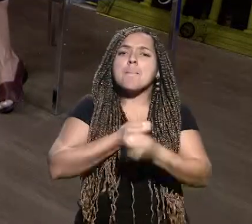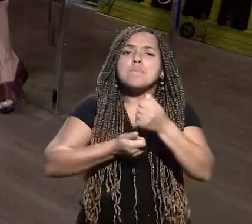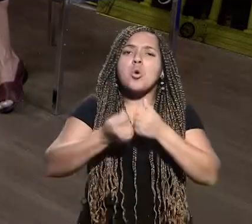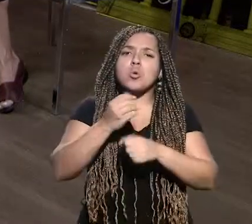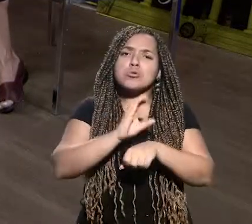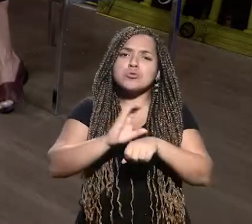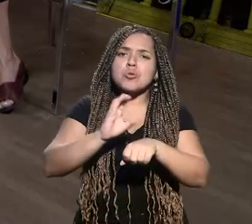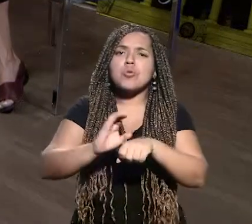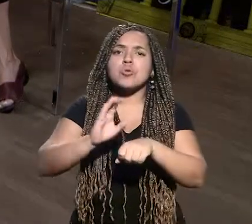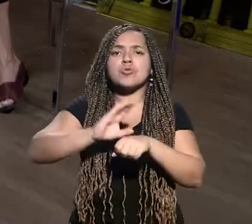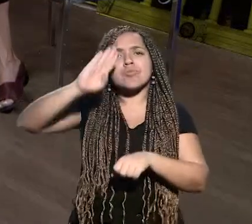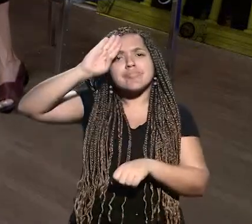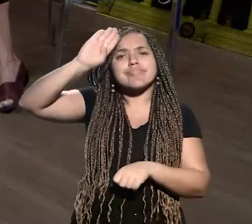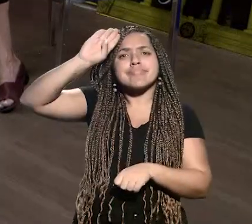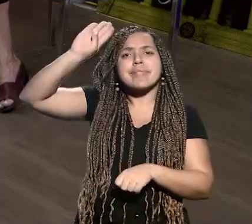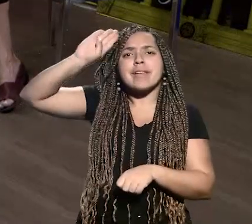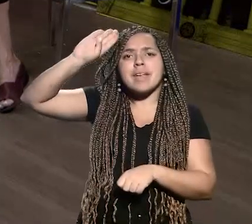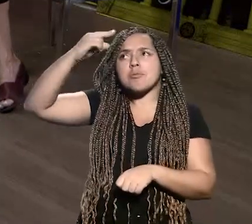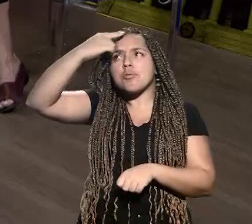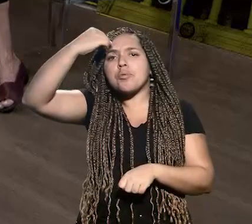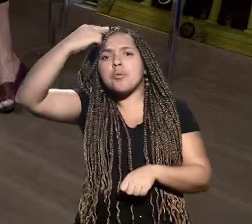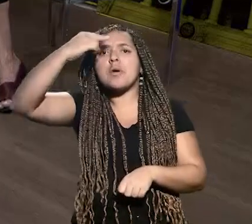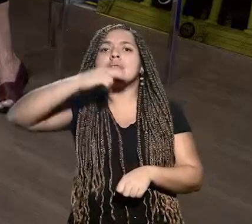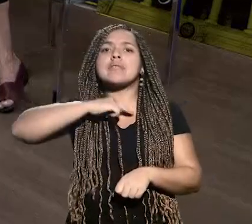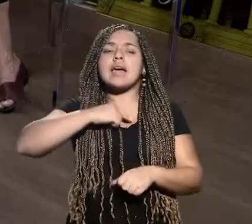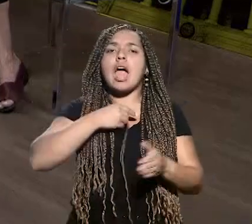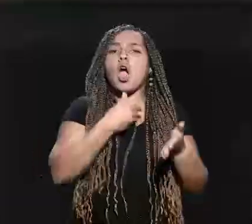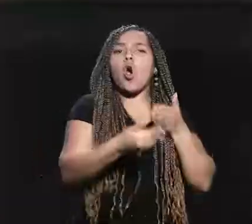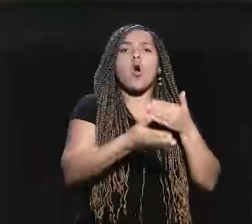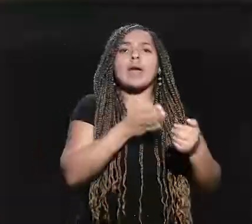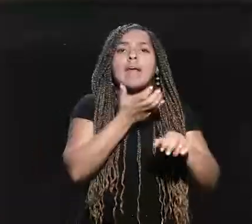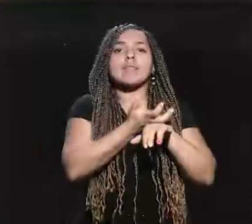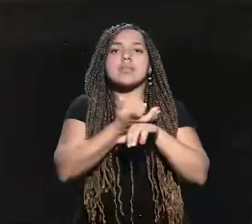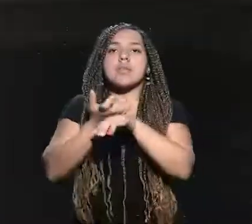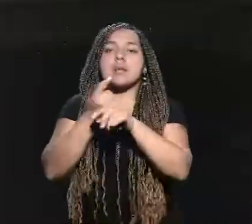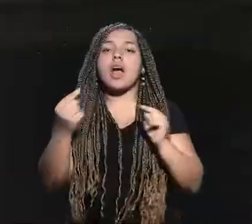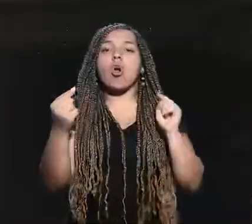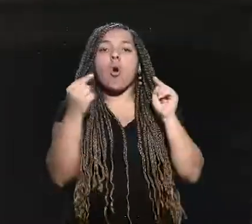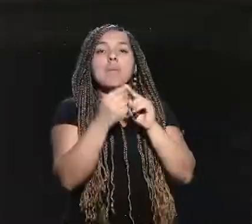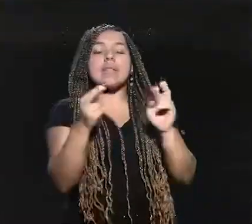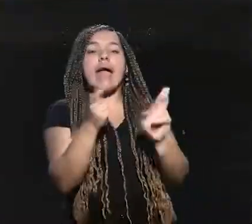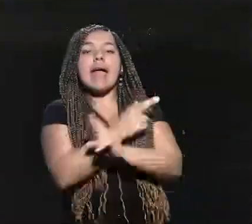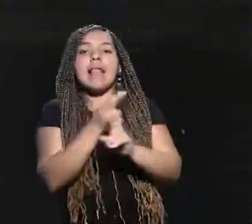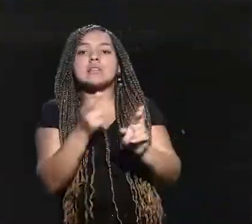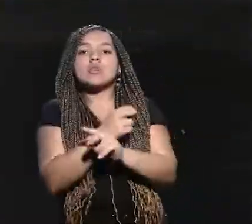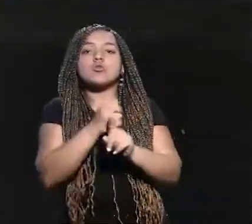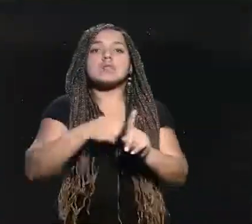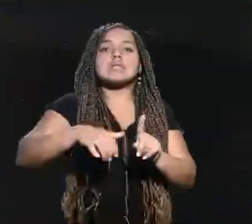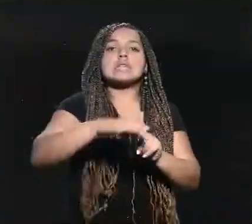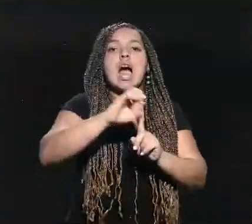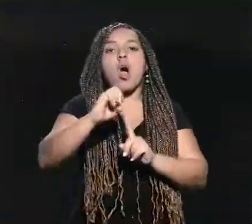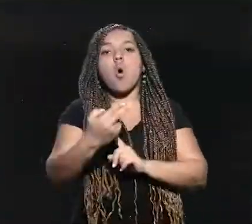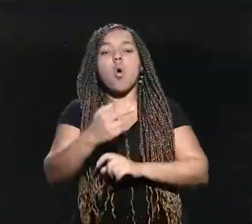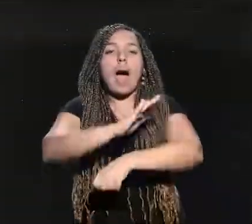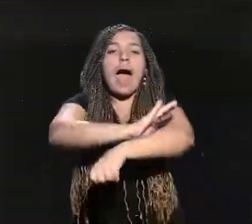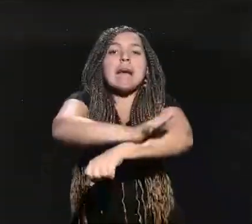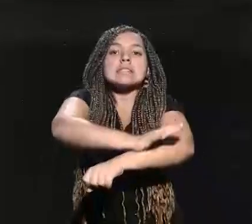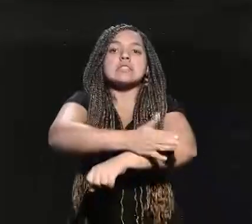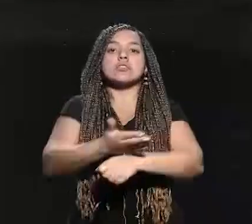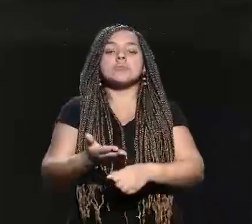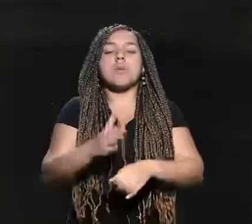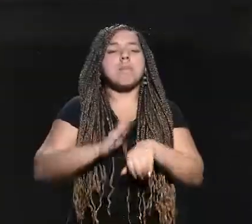racista. A gente tem um problema muito sério que é a formação do psicólogo, né? E o